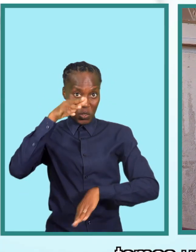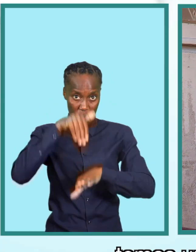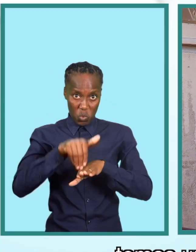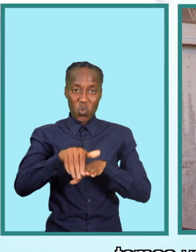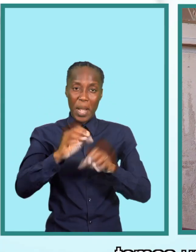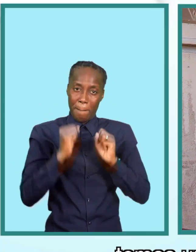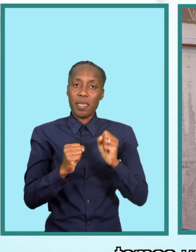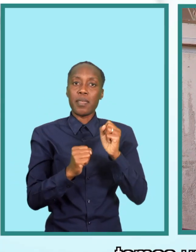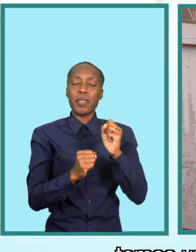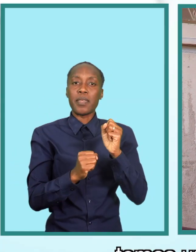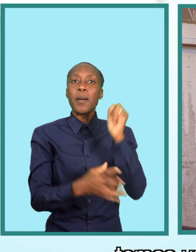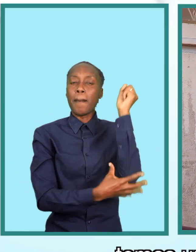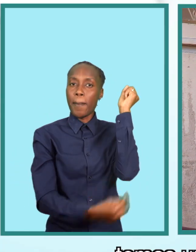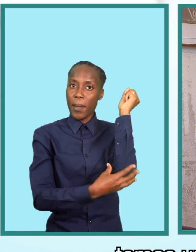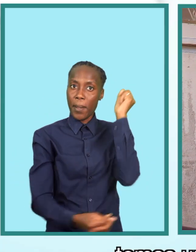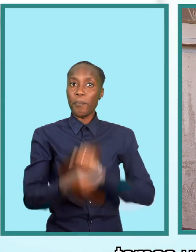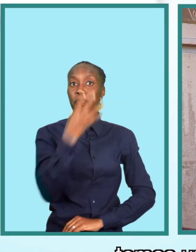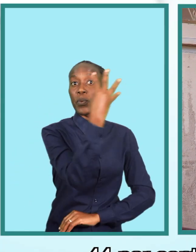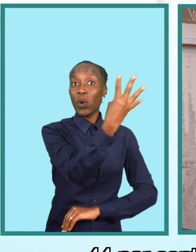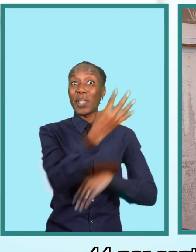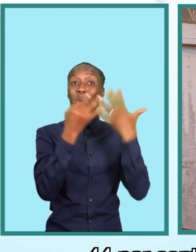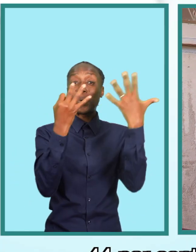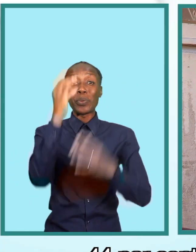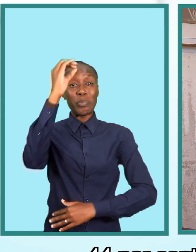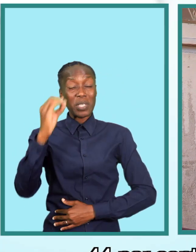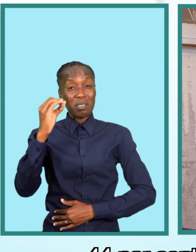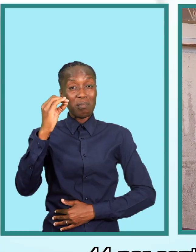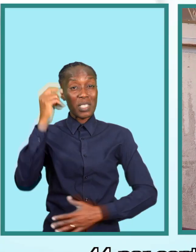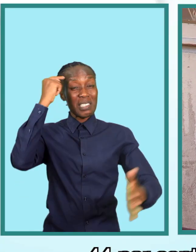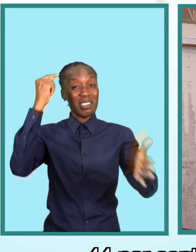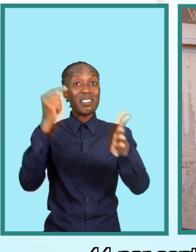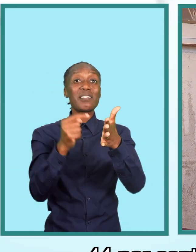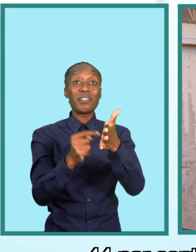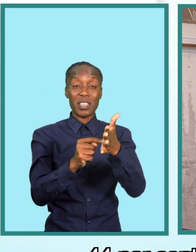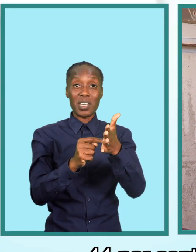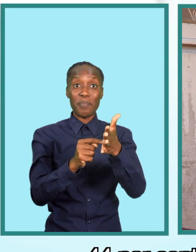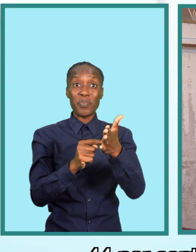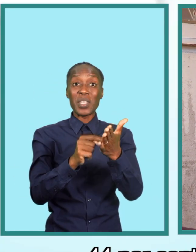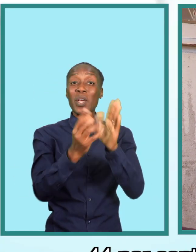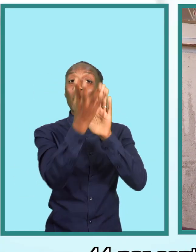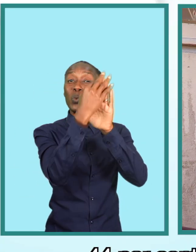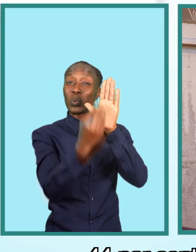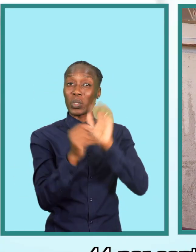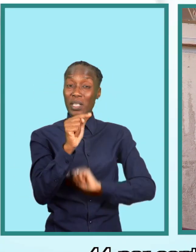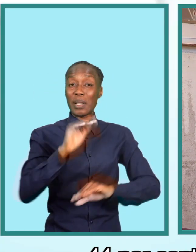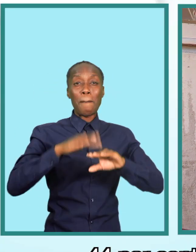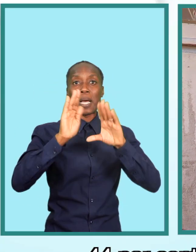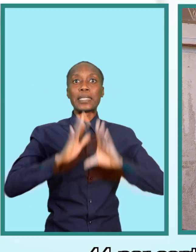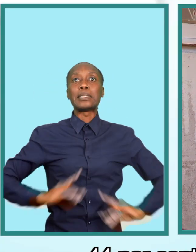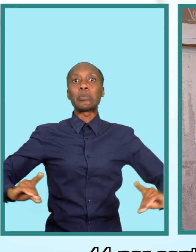sair do ciclo de pobreza. 48%, 44% são números